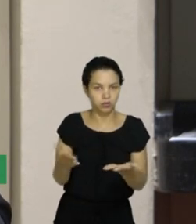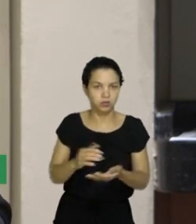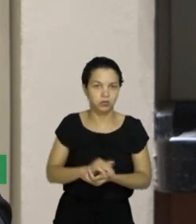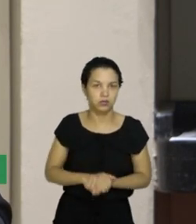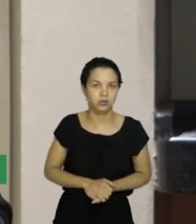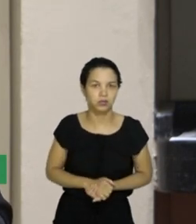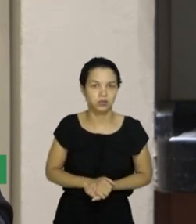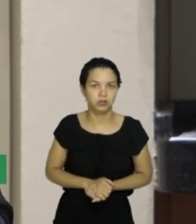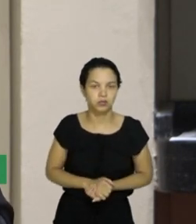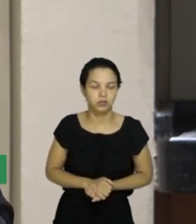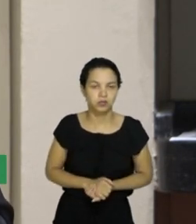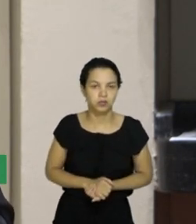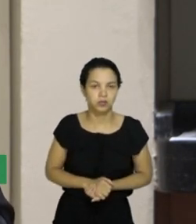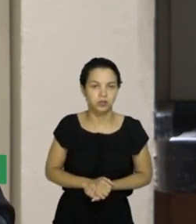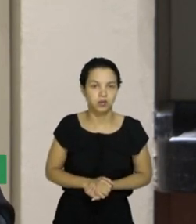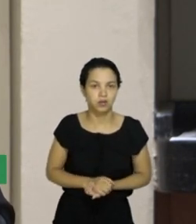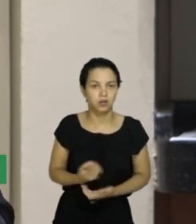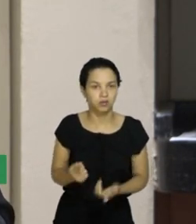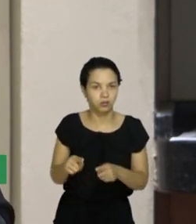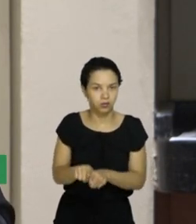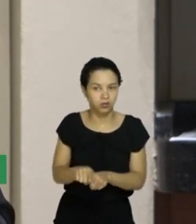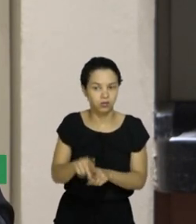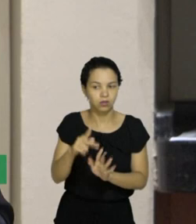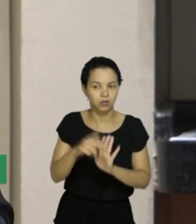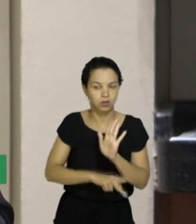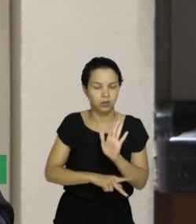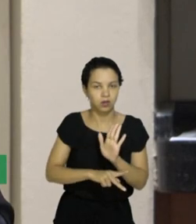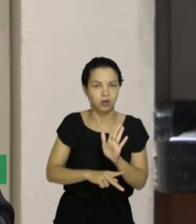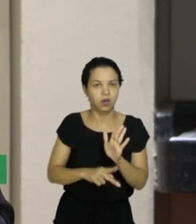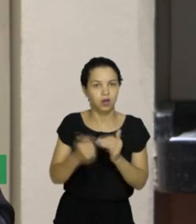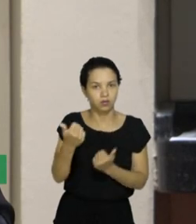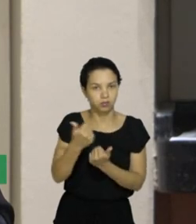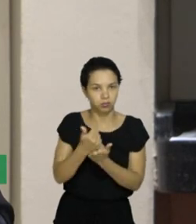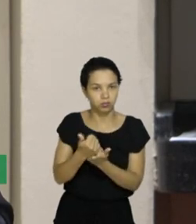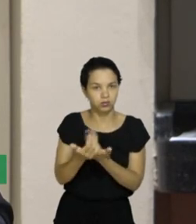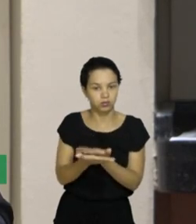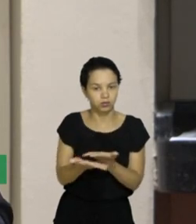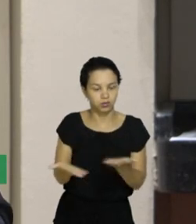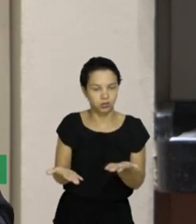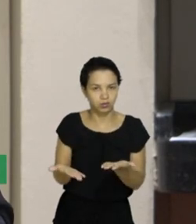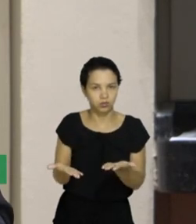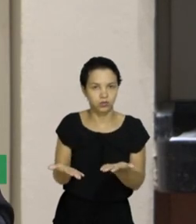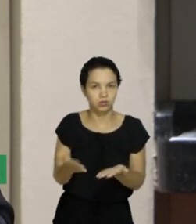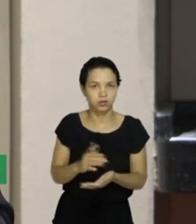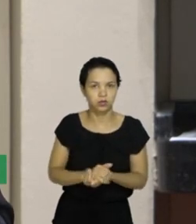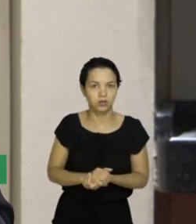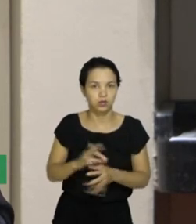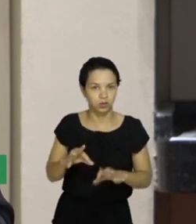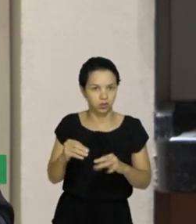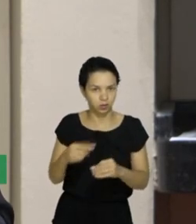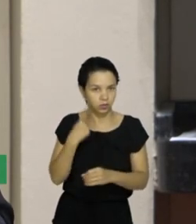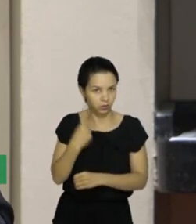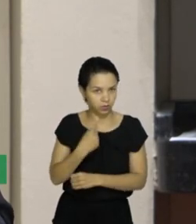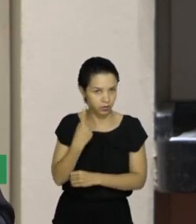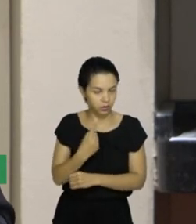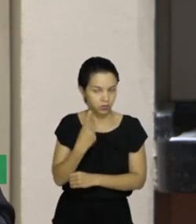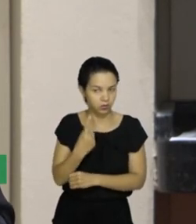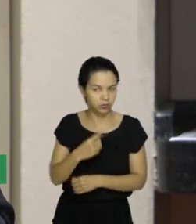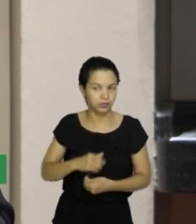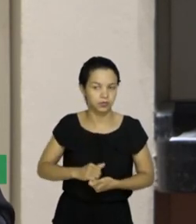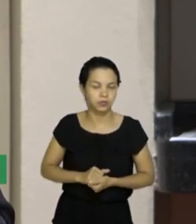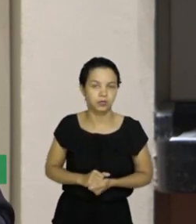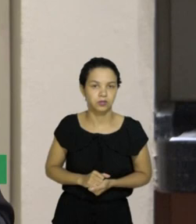envolvidos nesse projeto e conto com o apoio integral de todos os deputados e